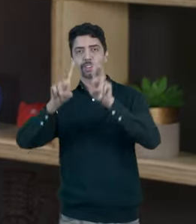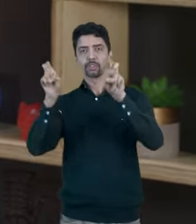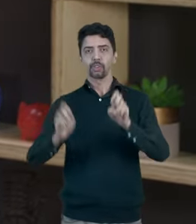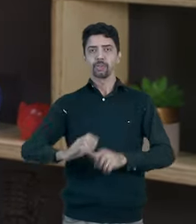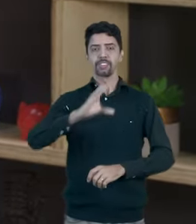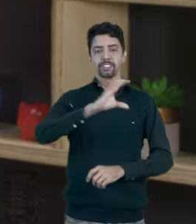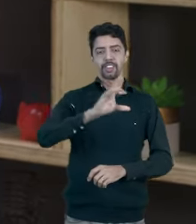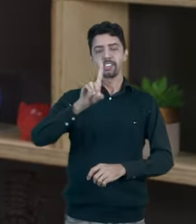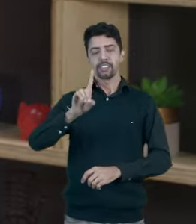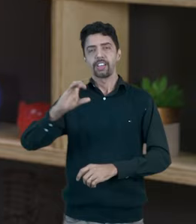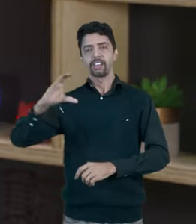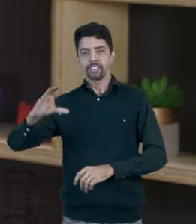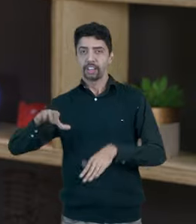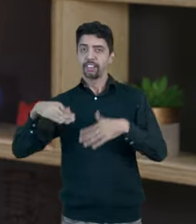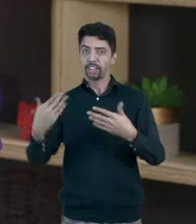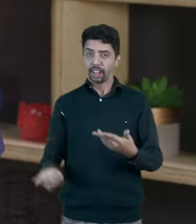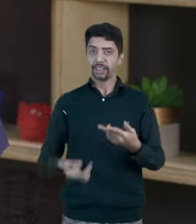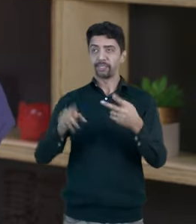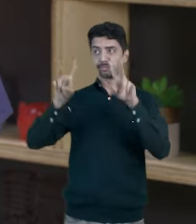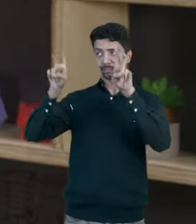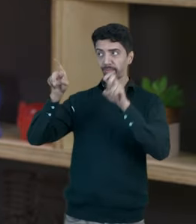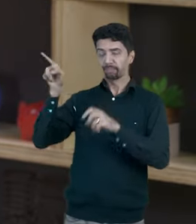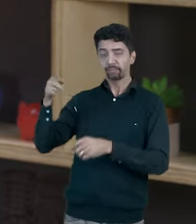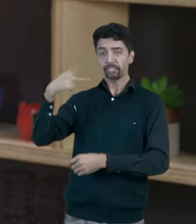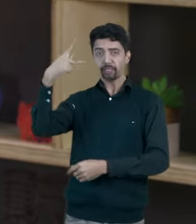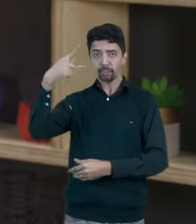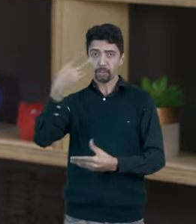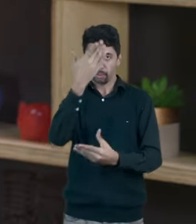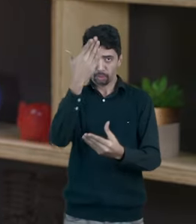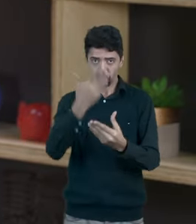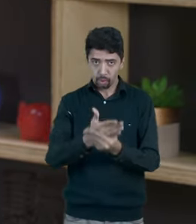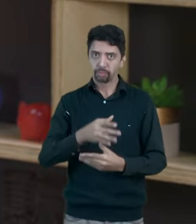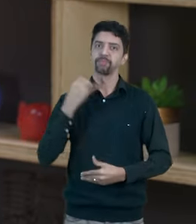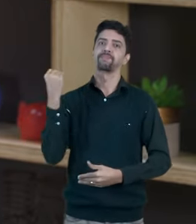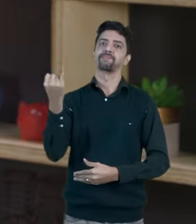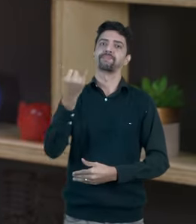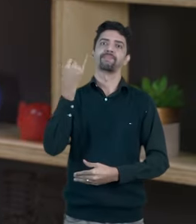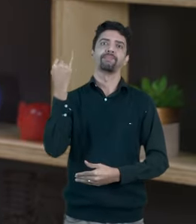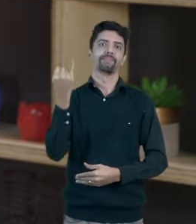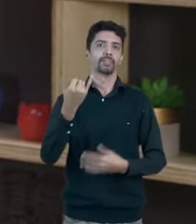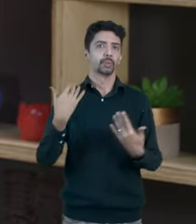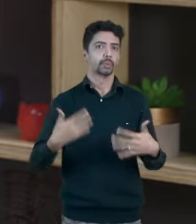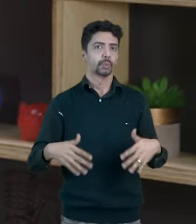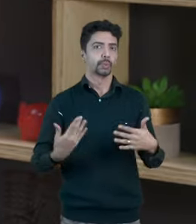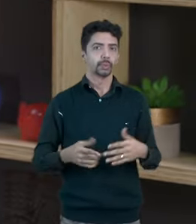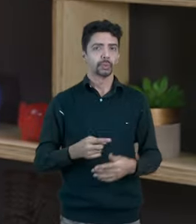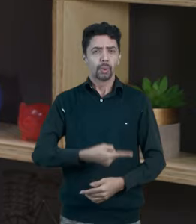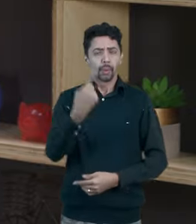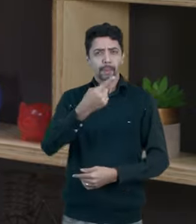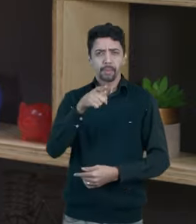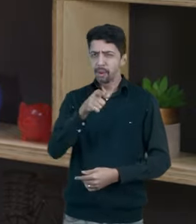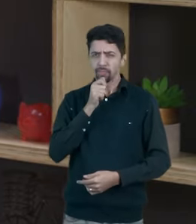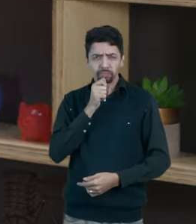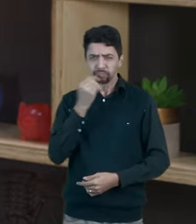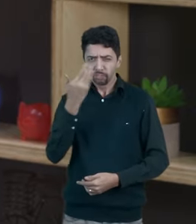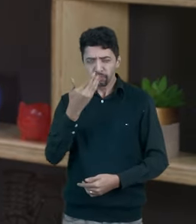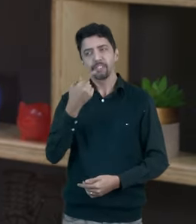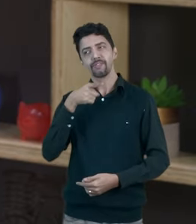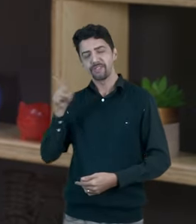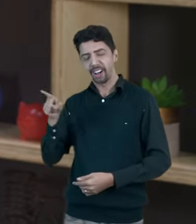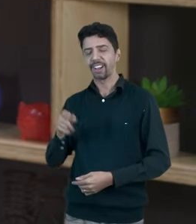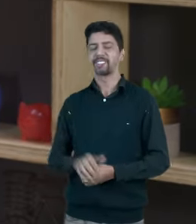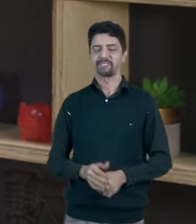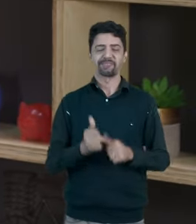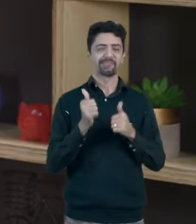de Defesa do Consumidor e Procon é um dos meios muito relevantes Você não assistiu o primeiro vídeo vai lá e